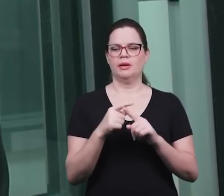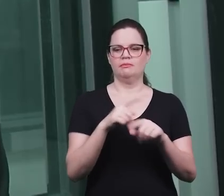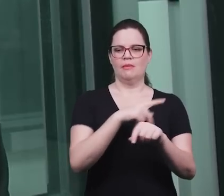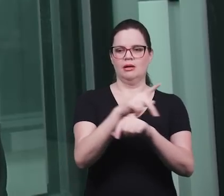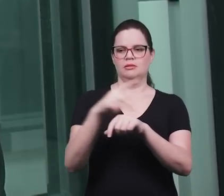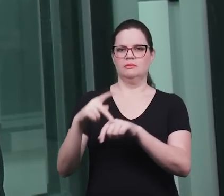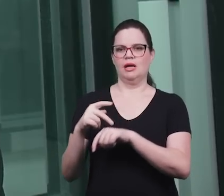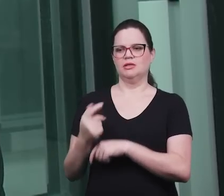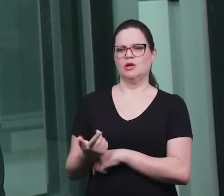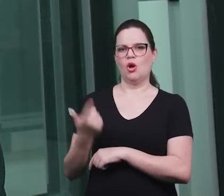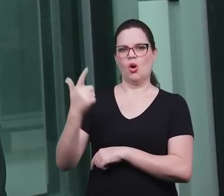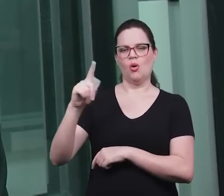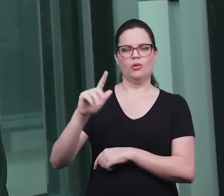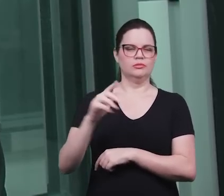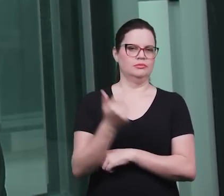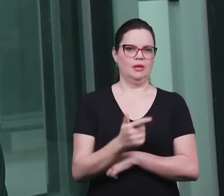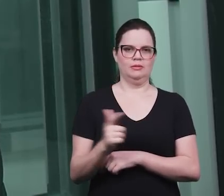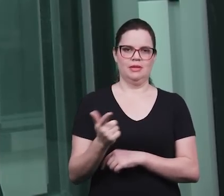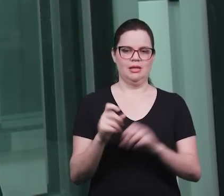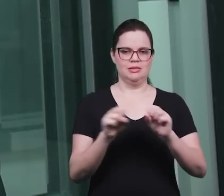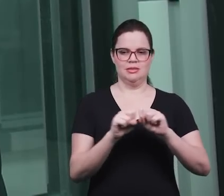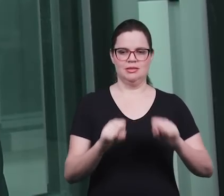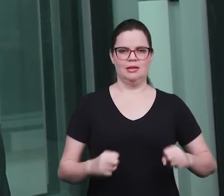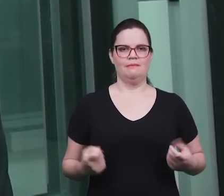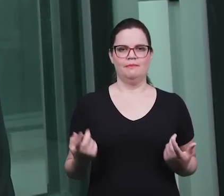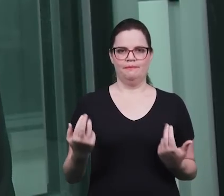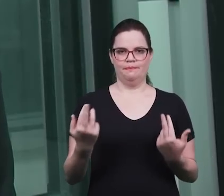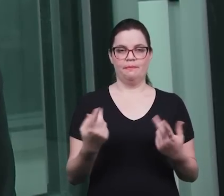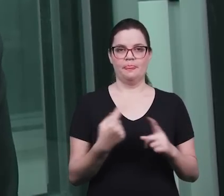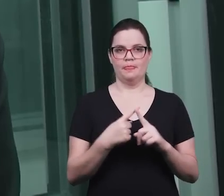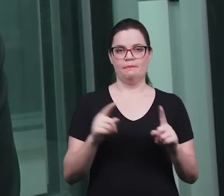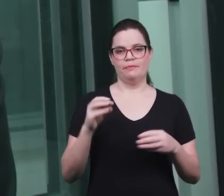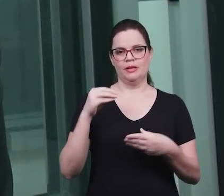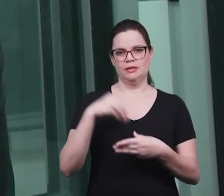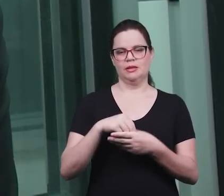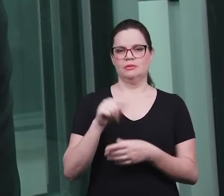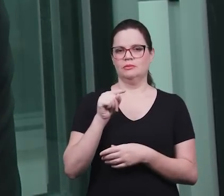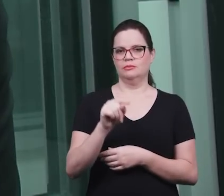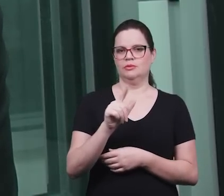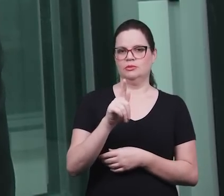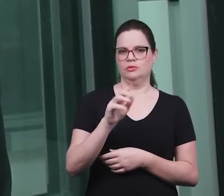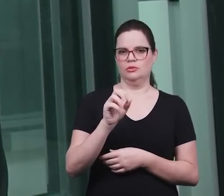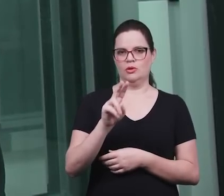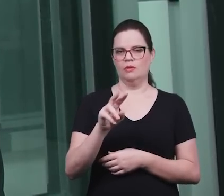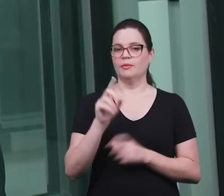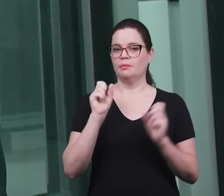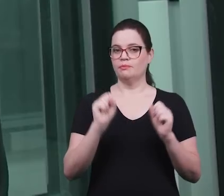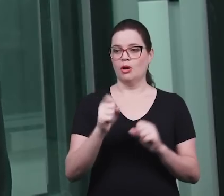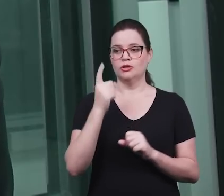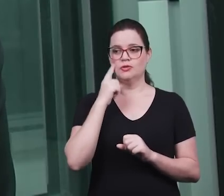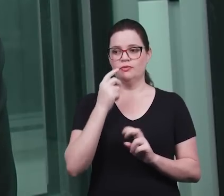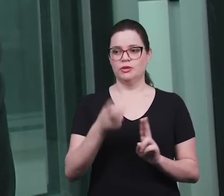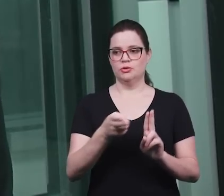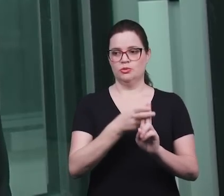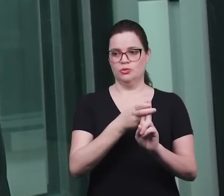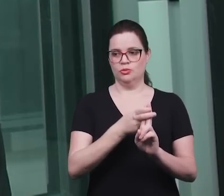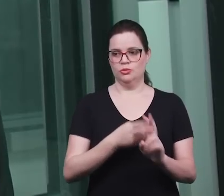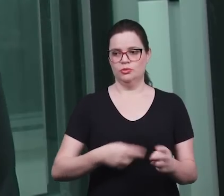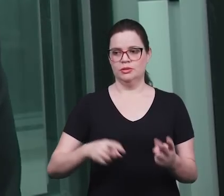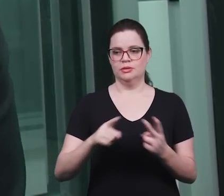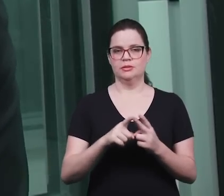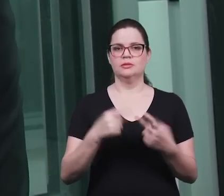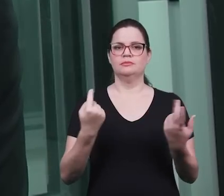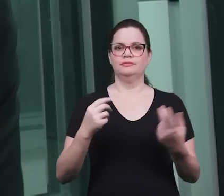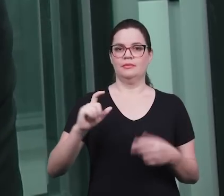países avançados. E, enfim, no .gov você consegue ter acesso ao SUS, você consegue ter acesso à carteira de